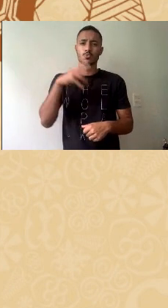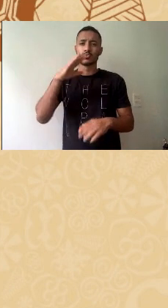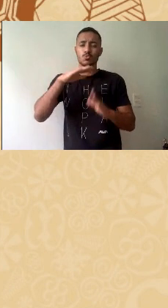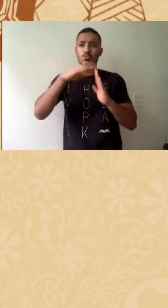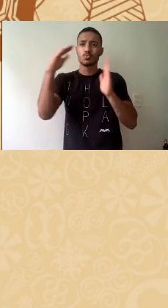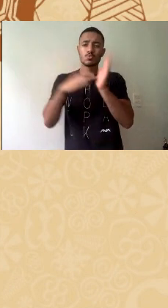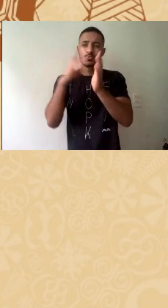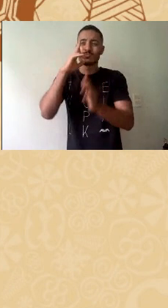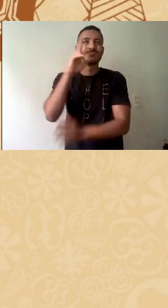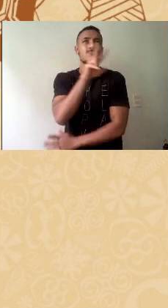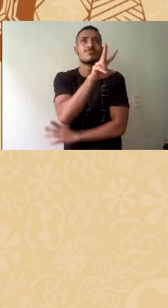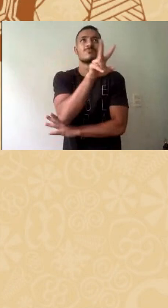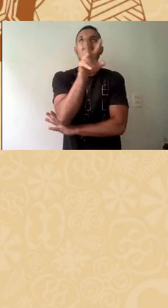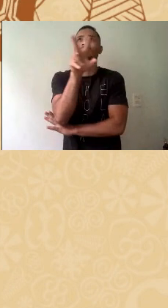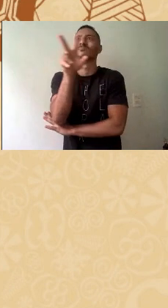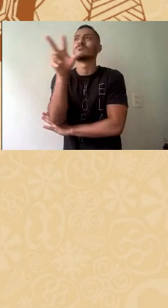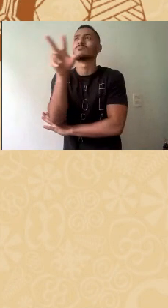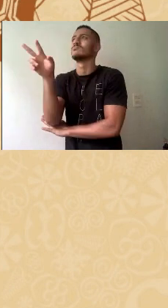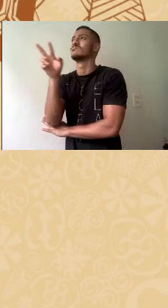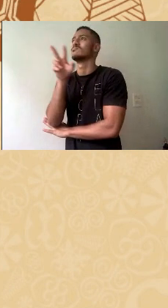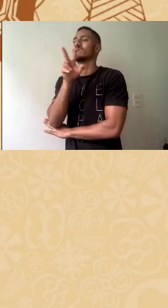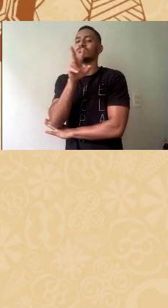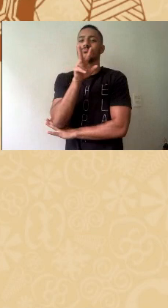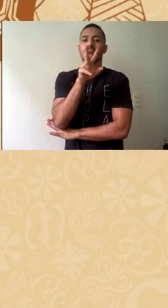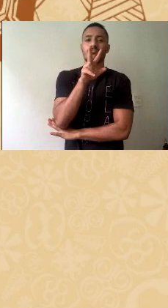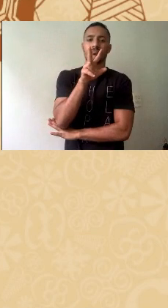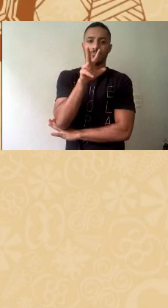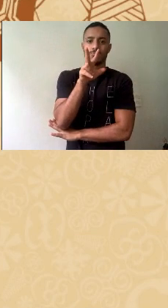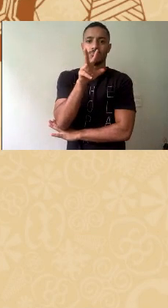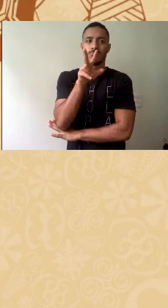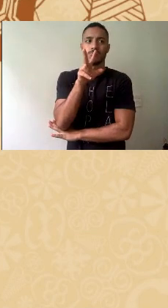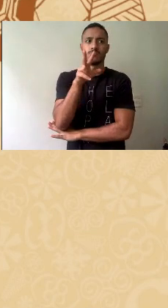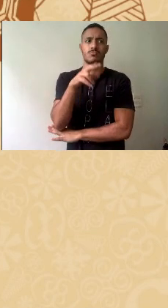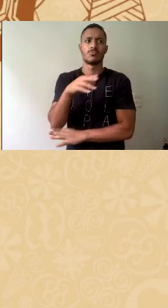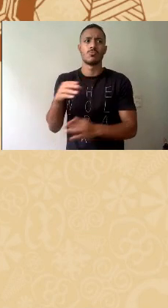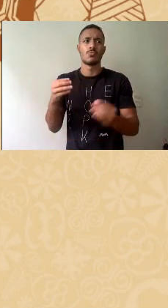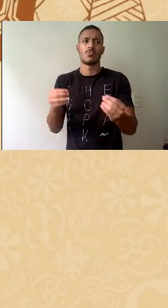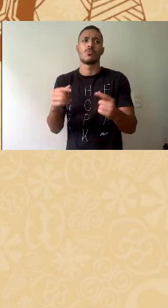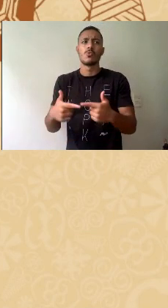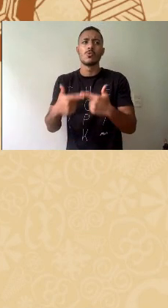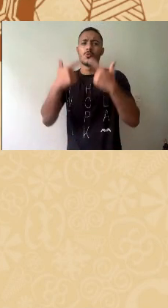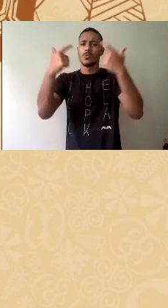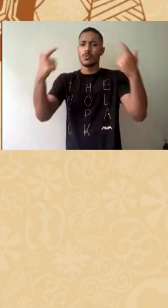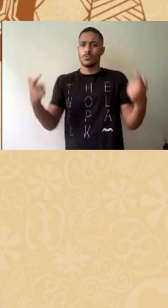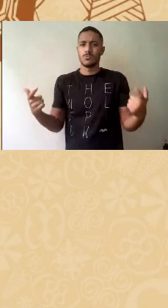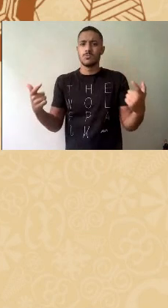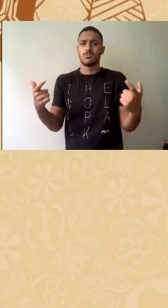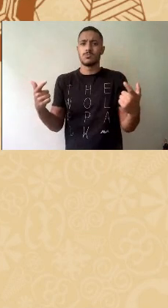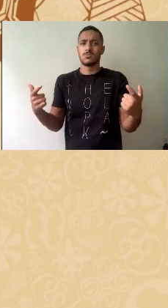enquanto eu estou num lugar privilegiado. Não tenho propriedade.